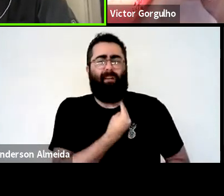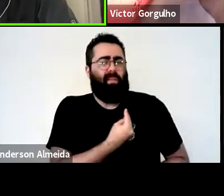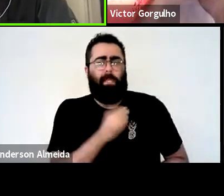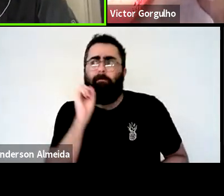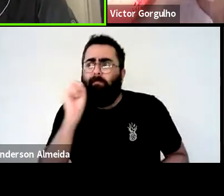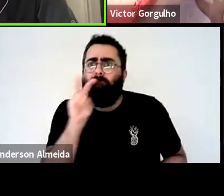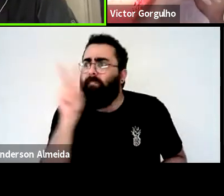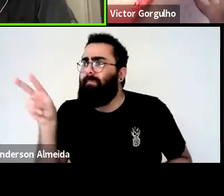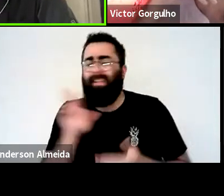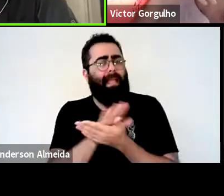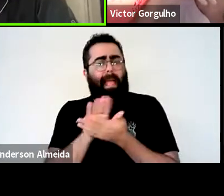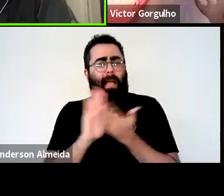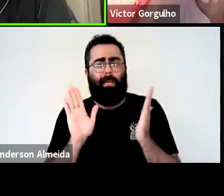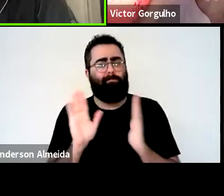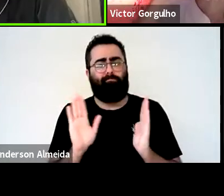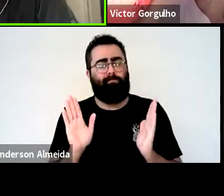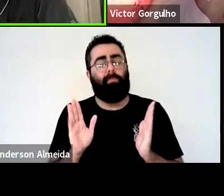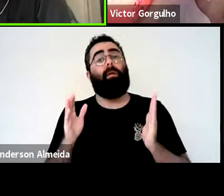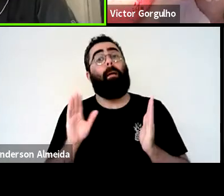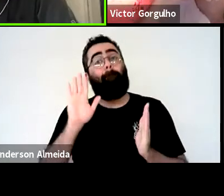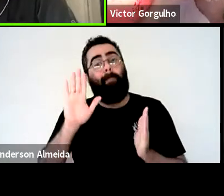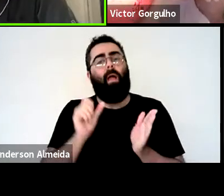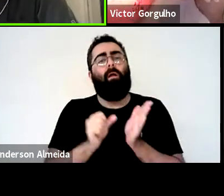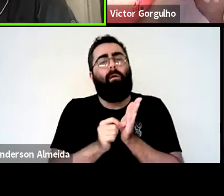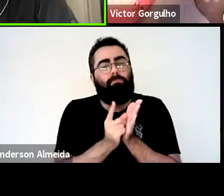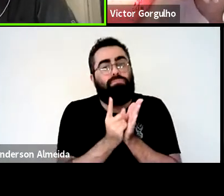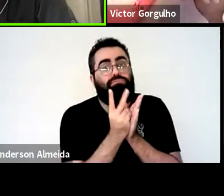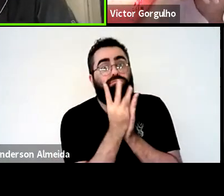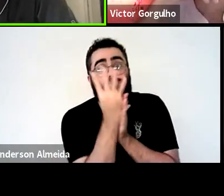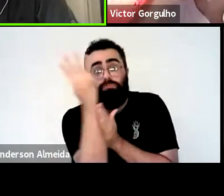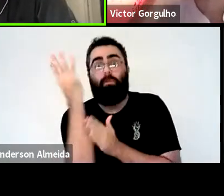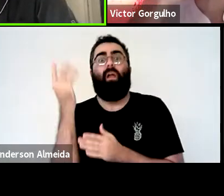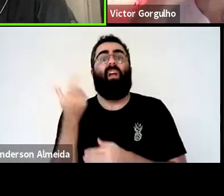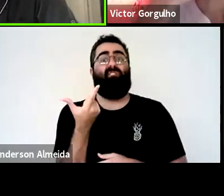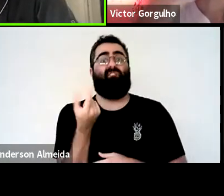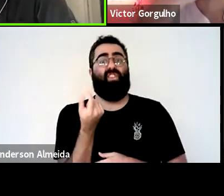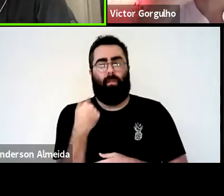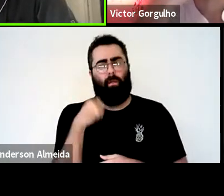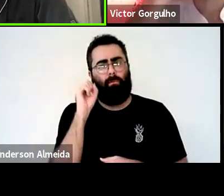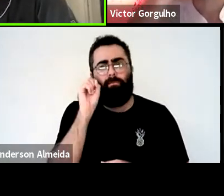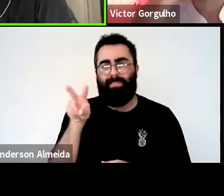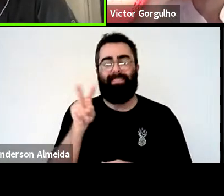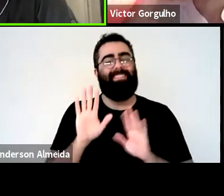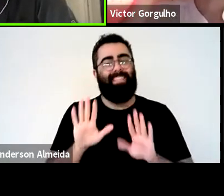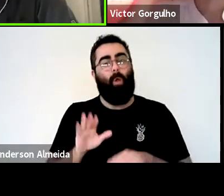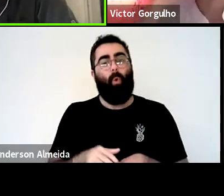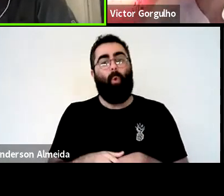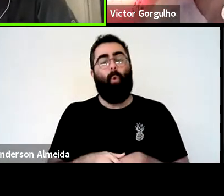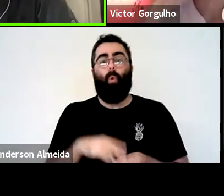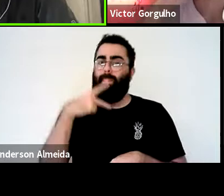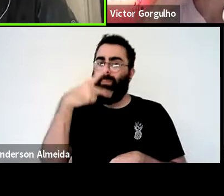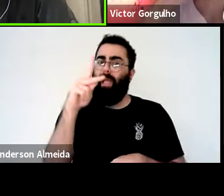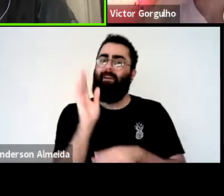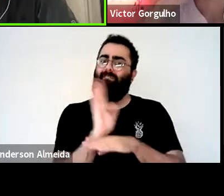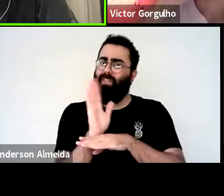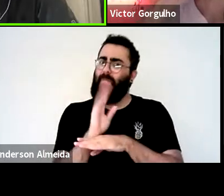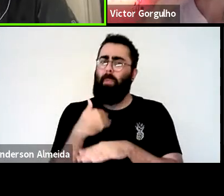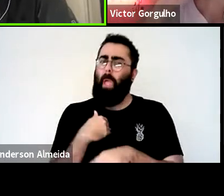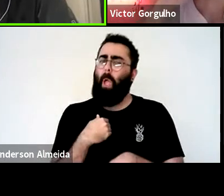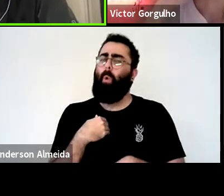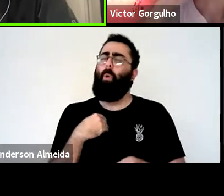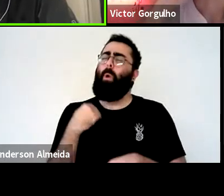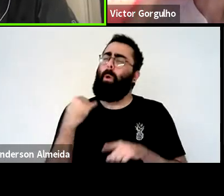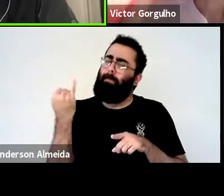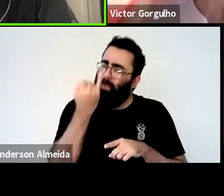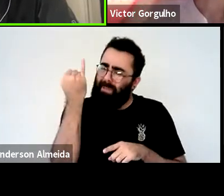E principalmente o filme de vocês, acho que é uma primeira vez, então, em vários momentos. Então, para mim, é importante revê-lo e